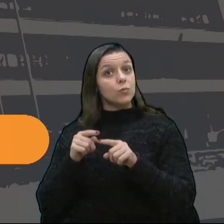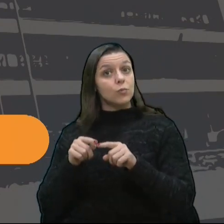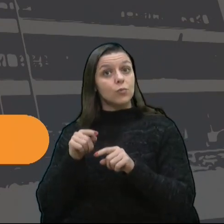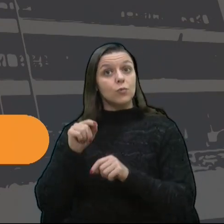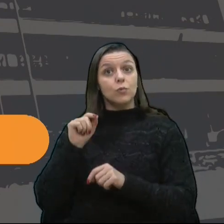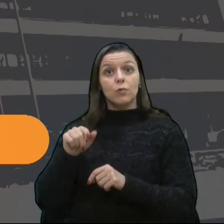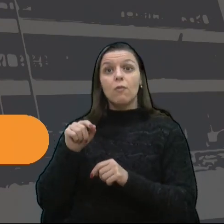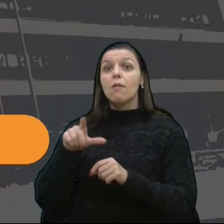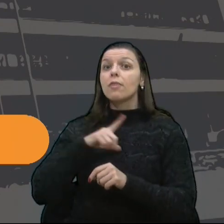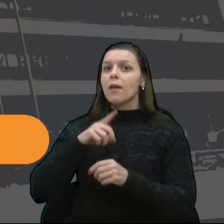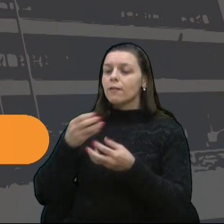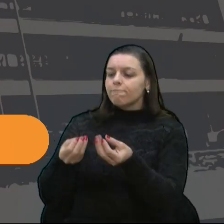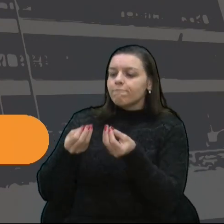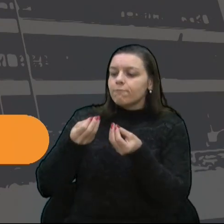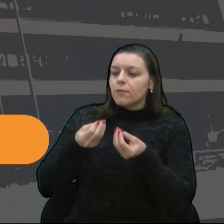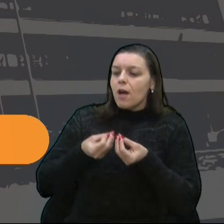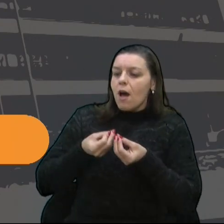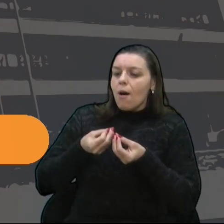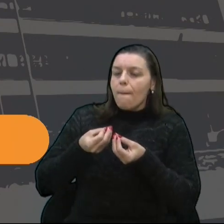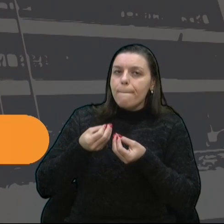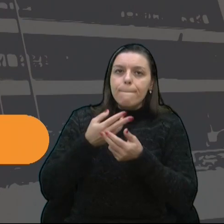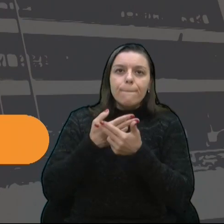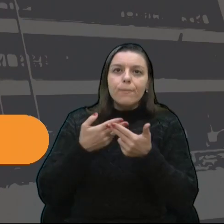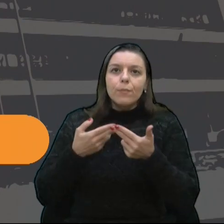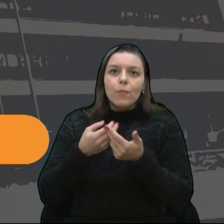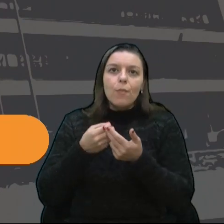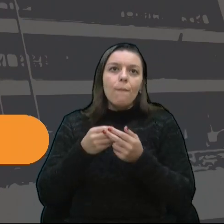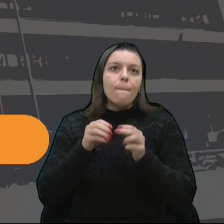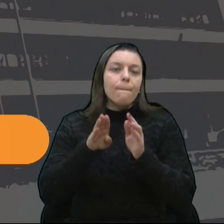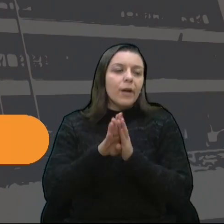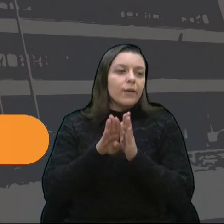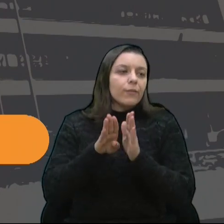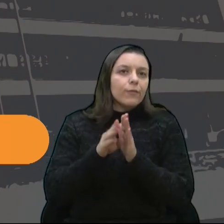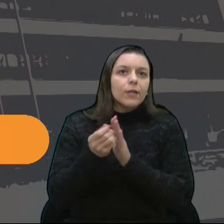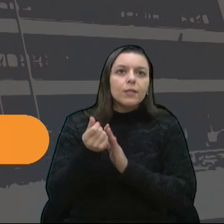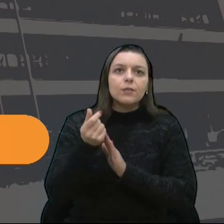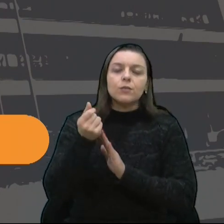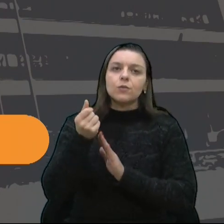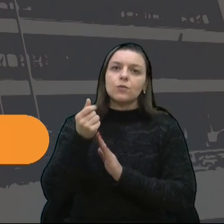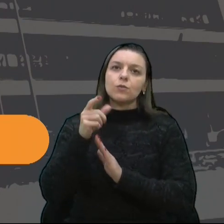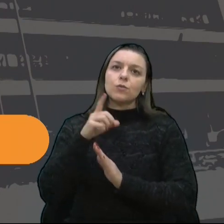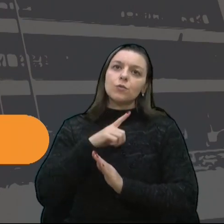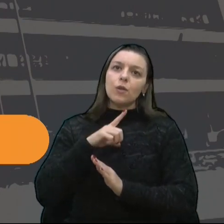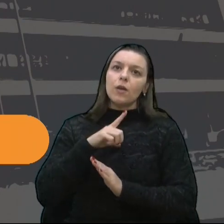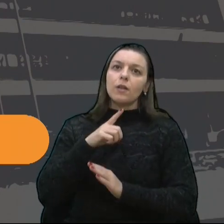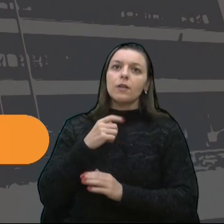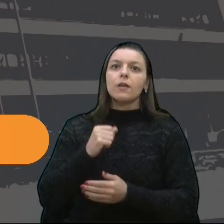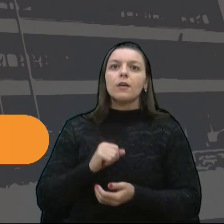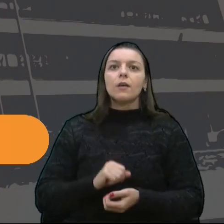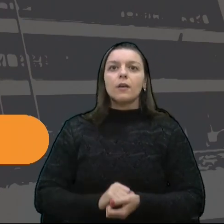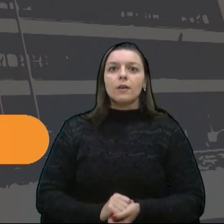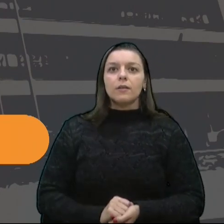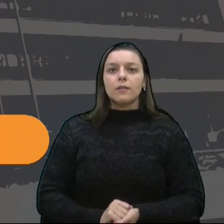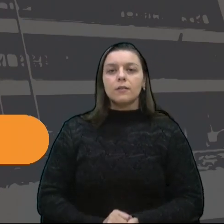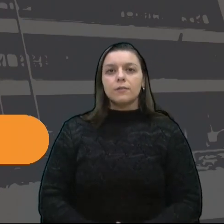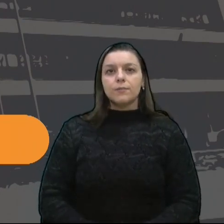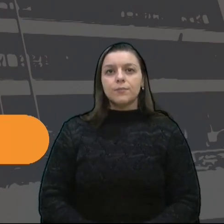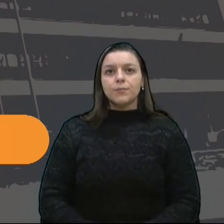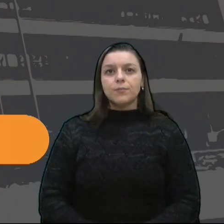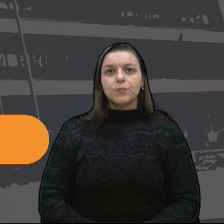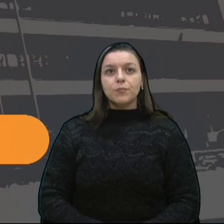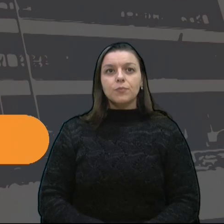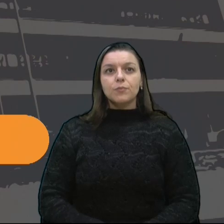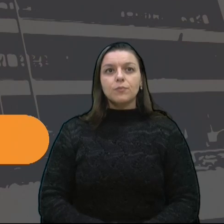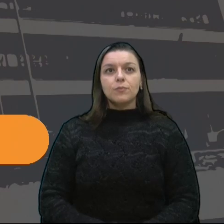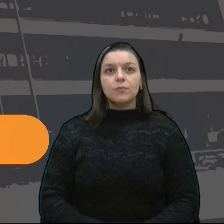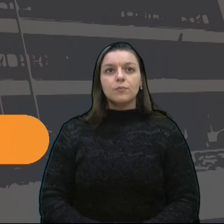demonstre para ele algo a mais do que esses benefícios costumeiros que ele está acostumado, né, a adquirir. E